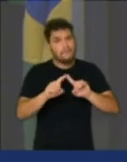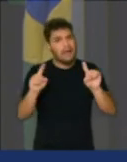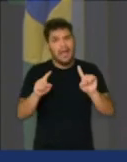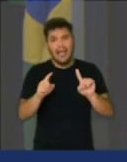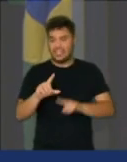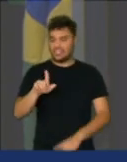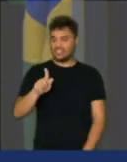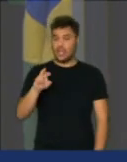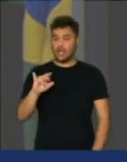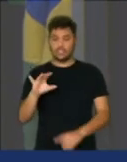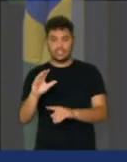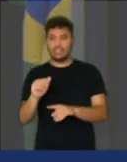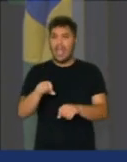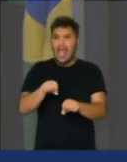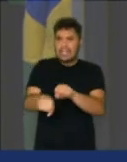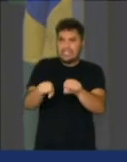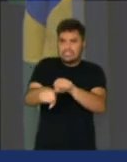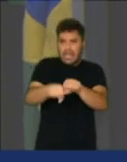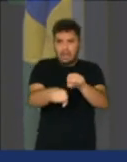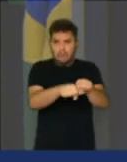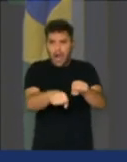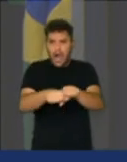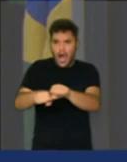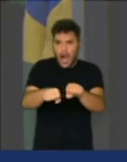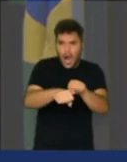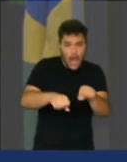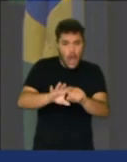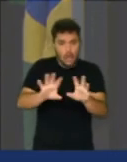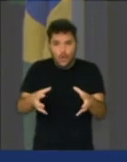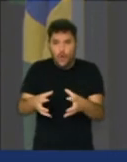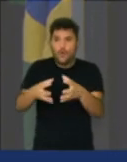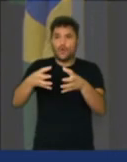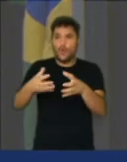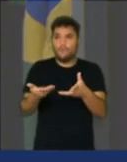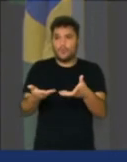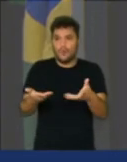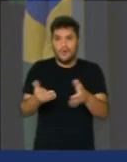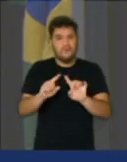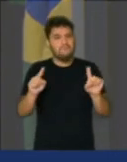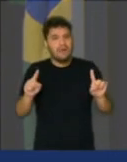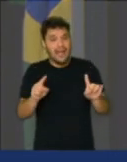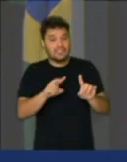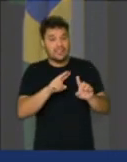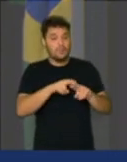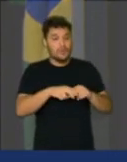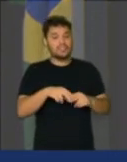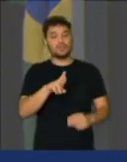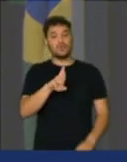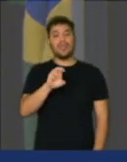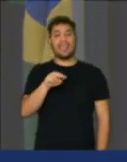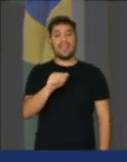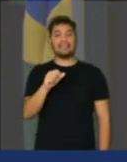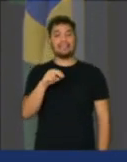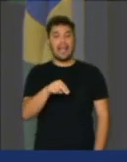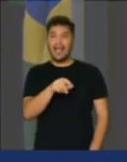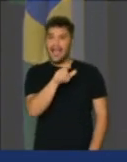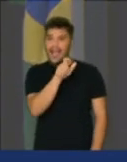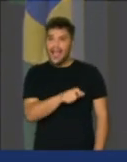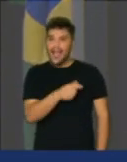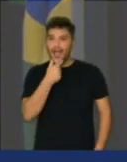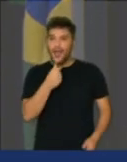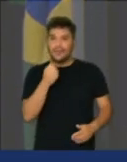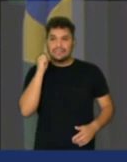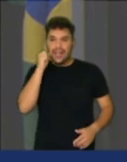Genocídio é o assassinato deliberado de um grupo étnico. E é por isso que Renan Calheiros tentou colocar